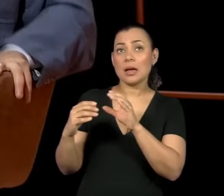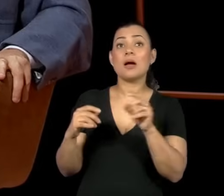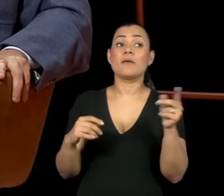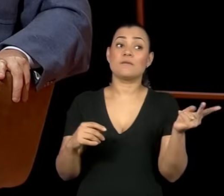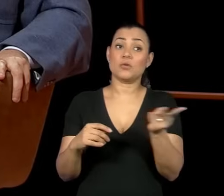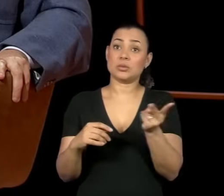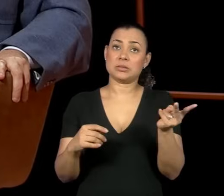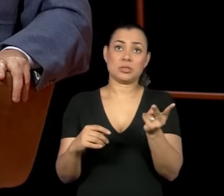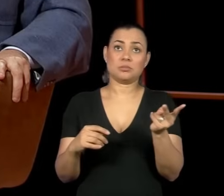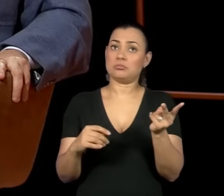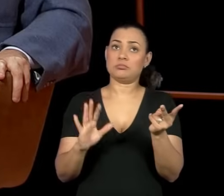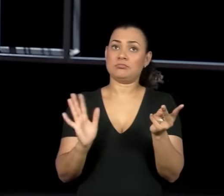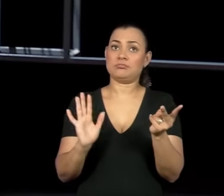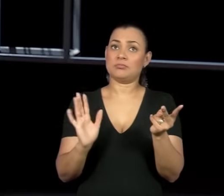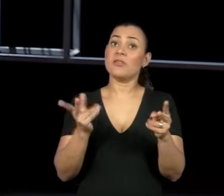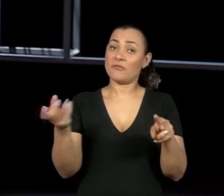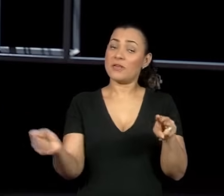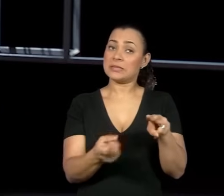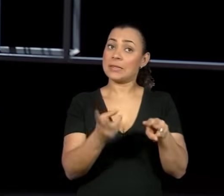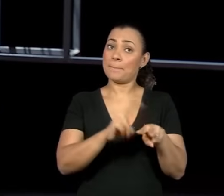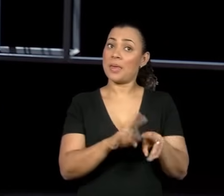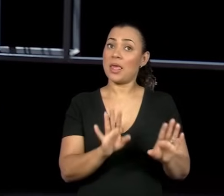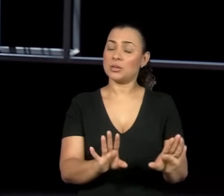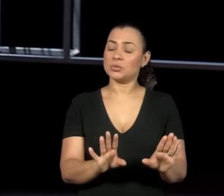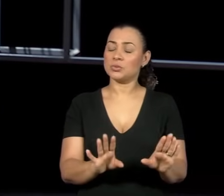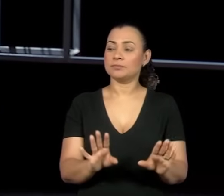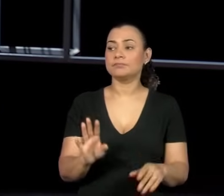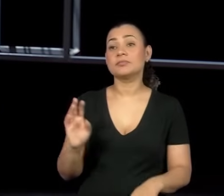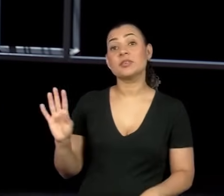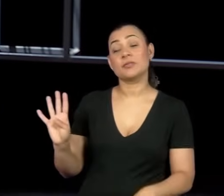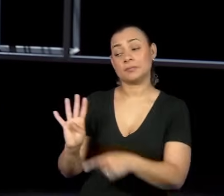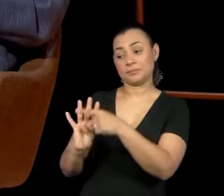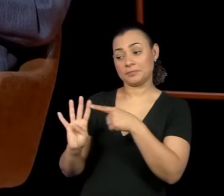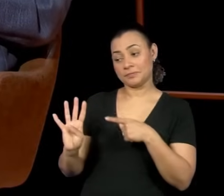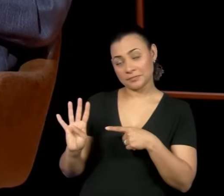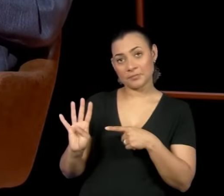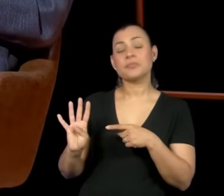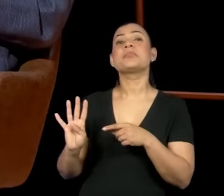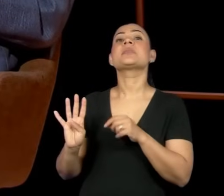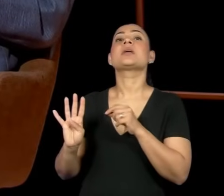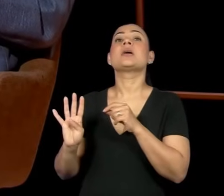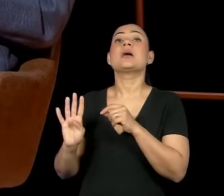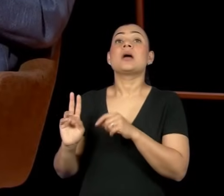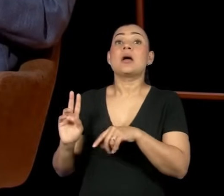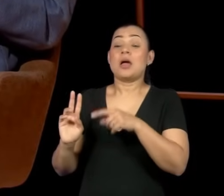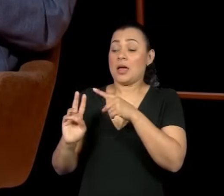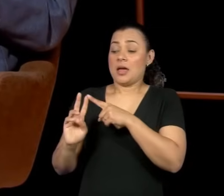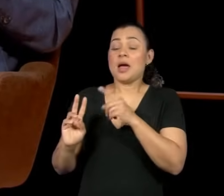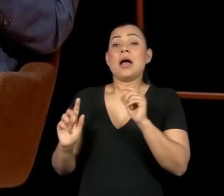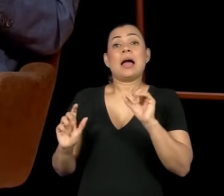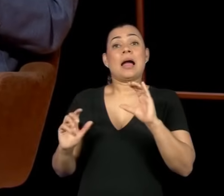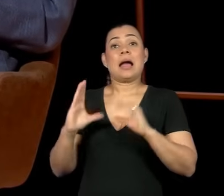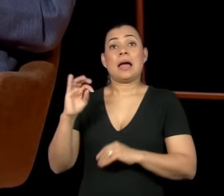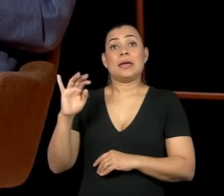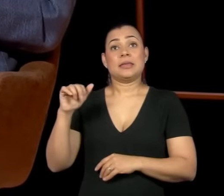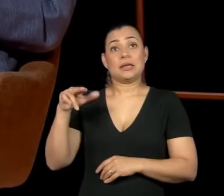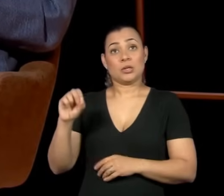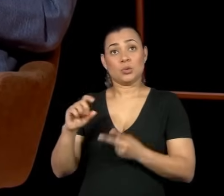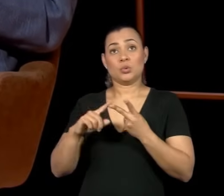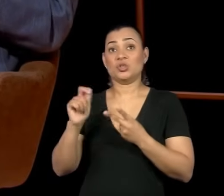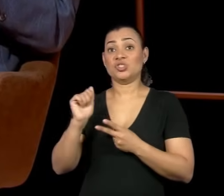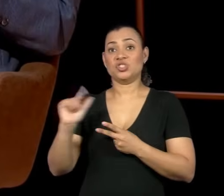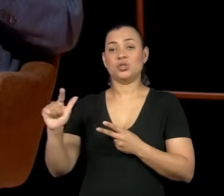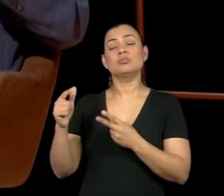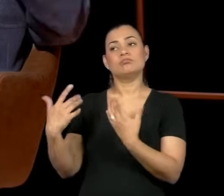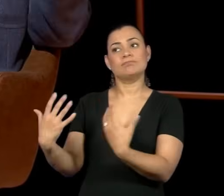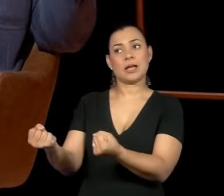vão ser presos. Com o Caetano, com o Gil, eles concordaram em não cantar as 2 músicas e